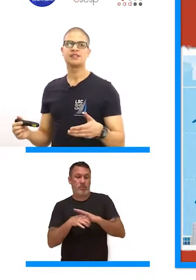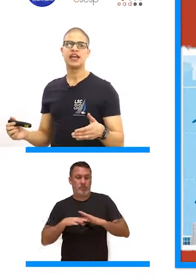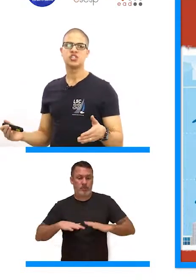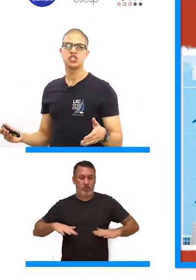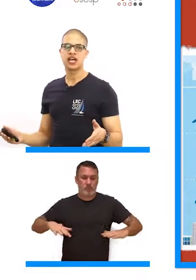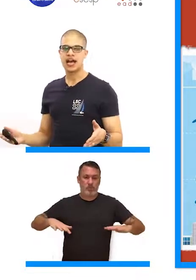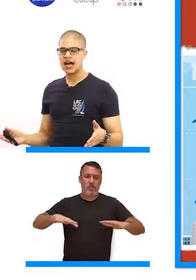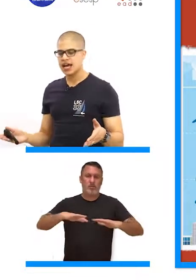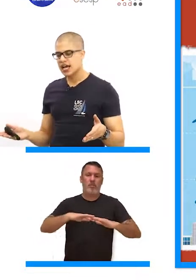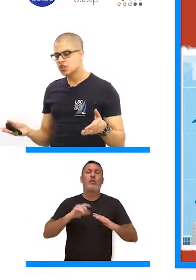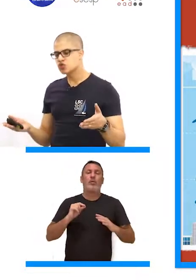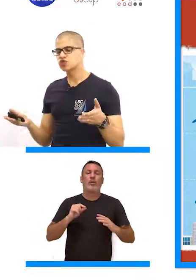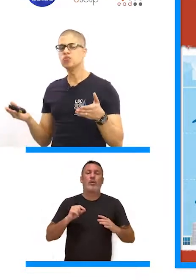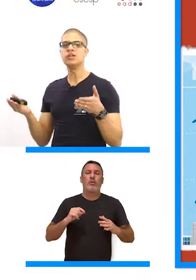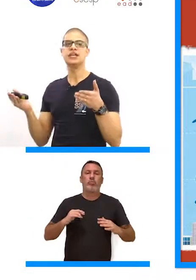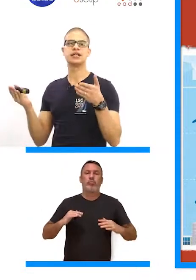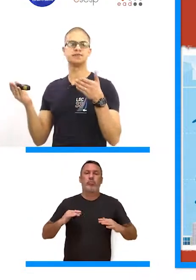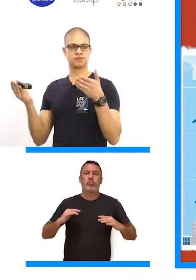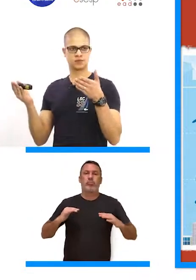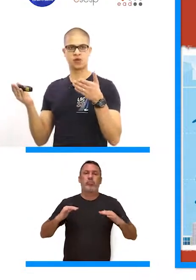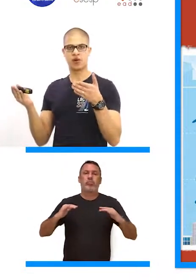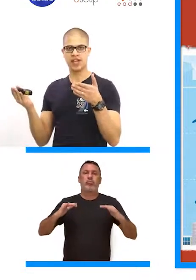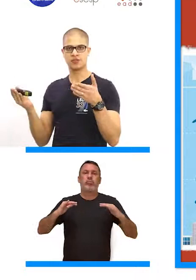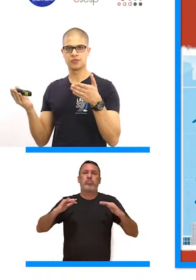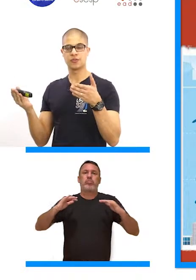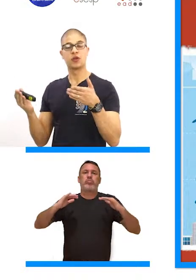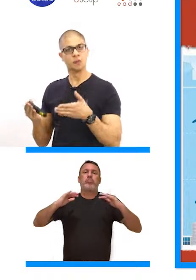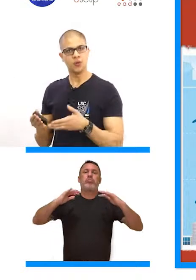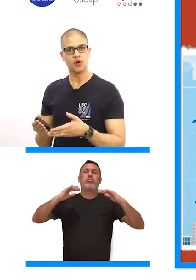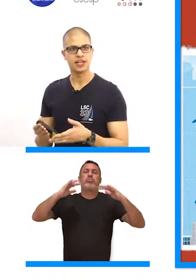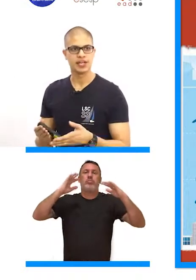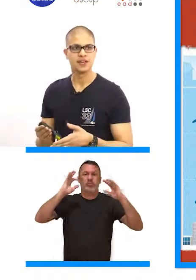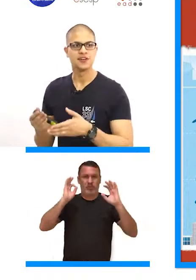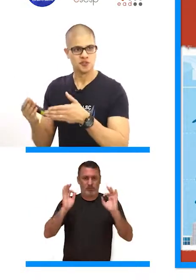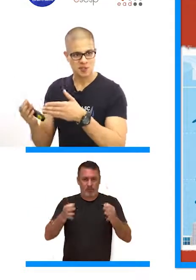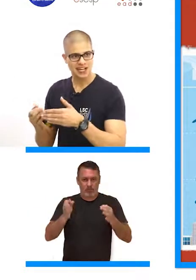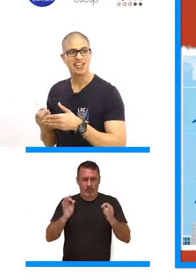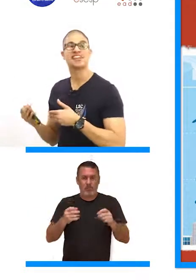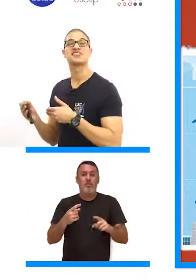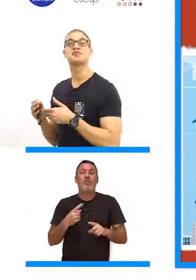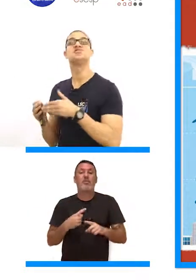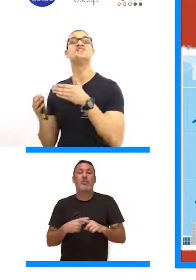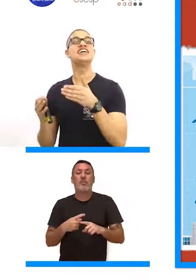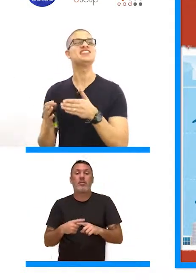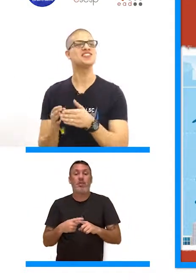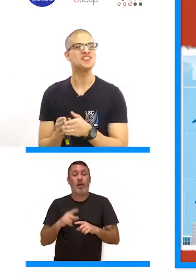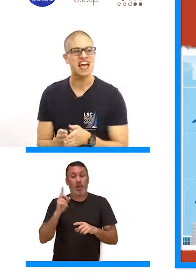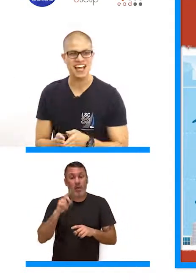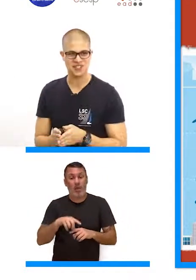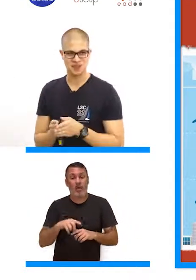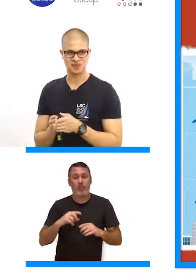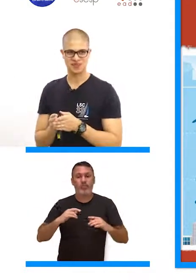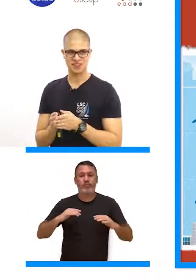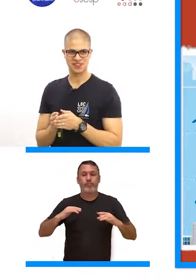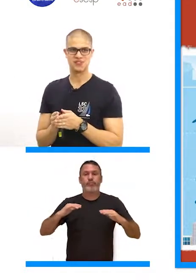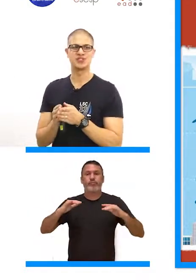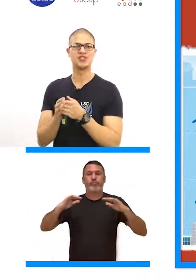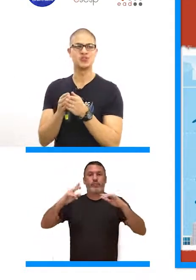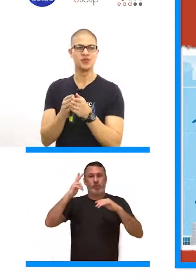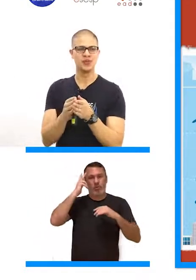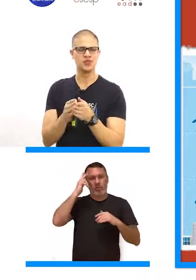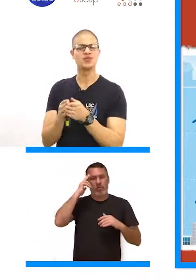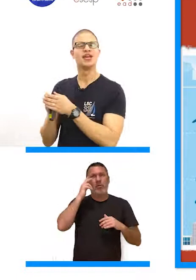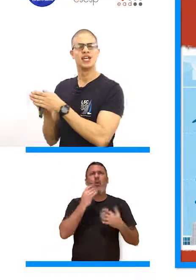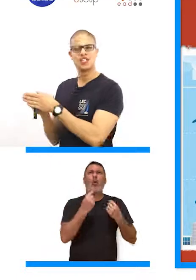leve, tende a subir. Correto? Por quê? Uma relação de densidade. E